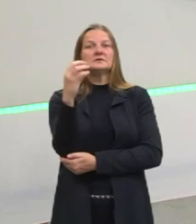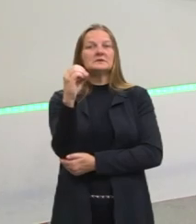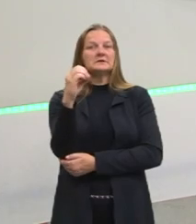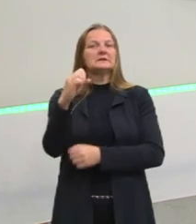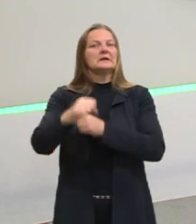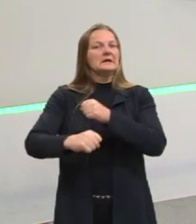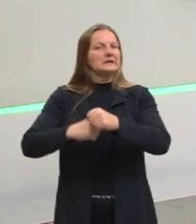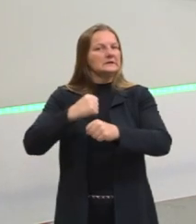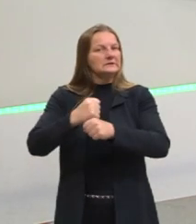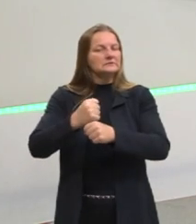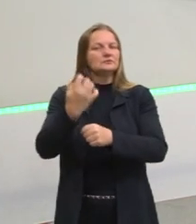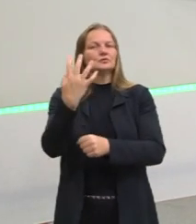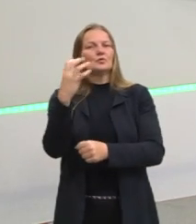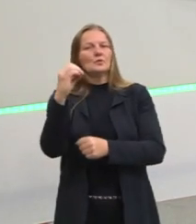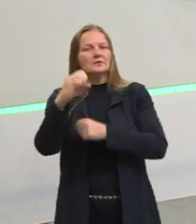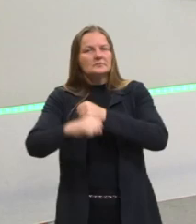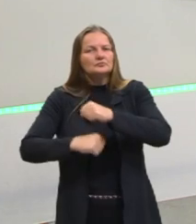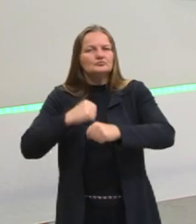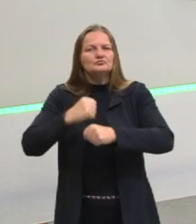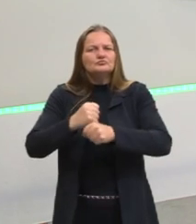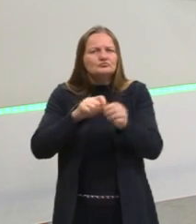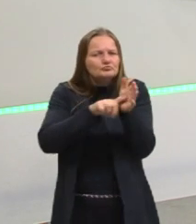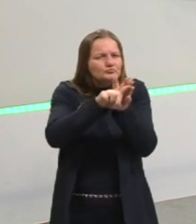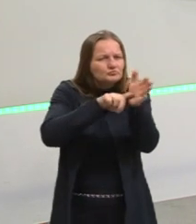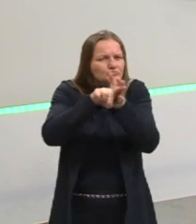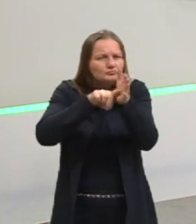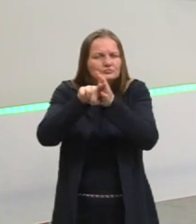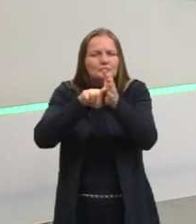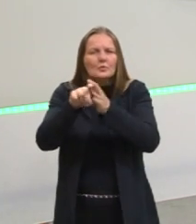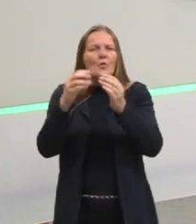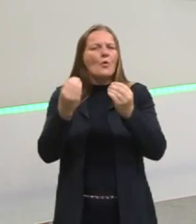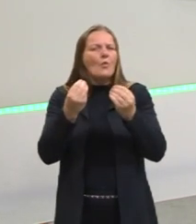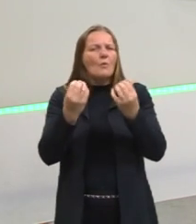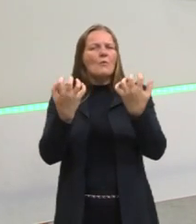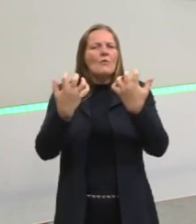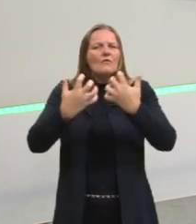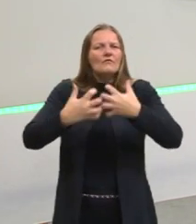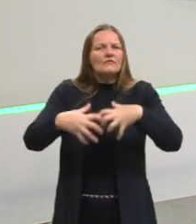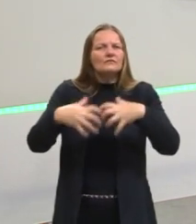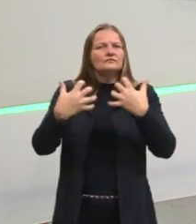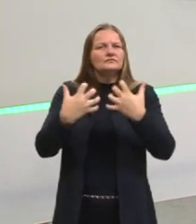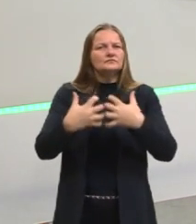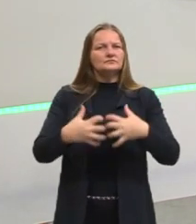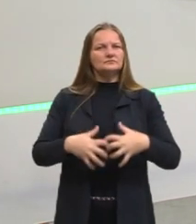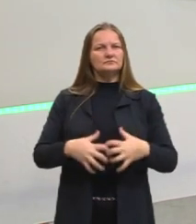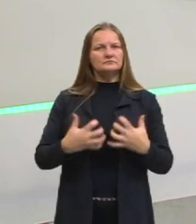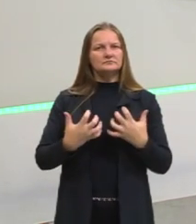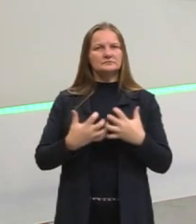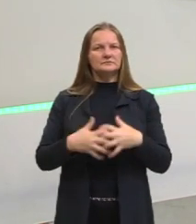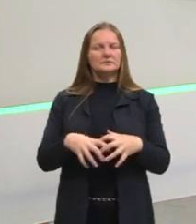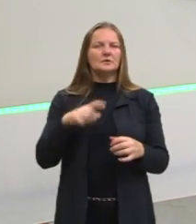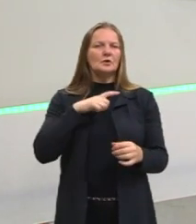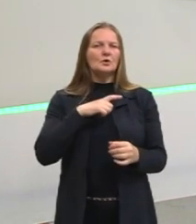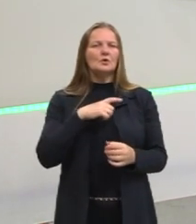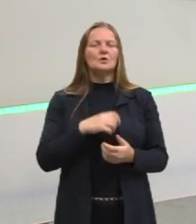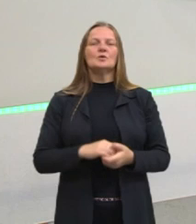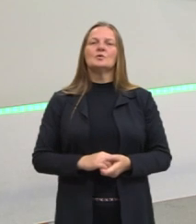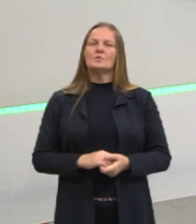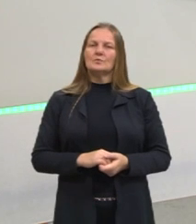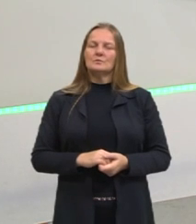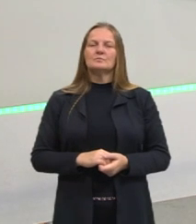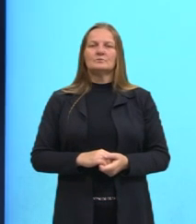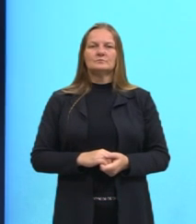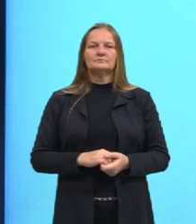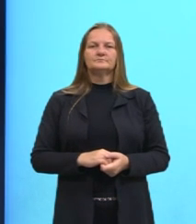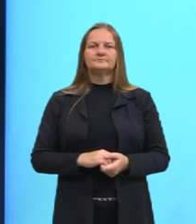25 30 40 anos então a gente ver como que se comporta o clima tá a gurizada e o tempo né